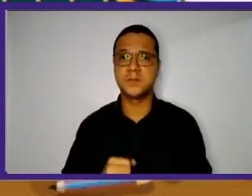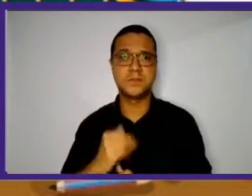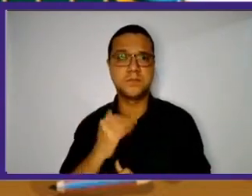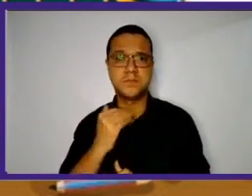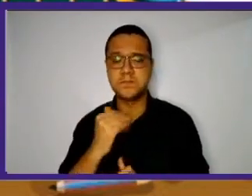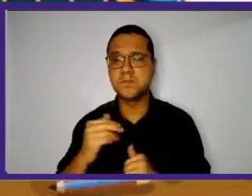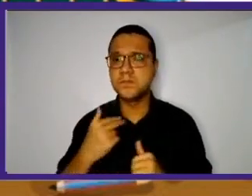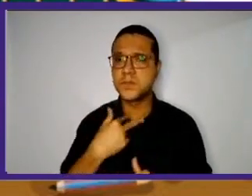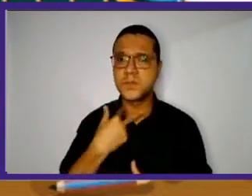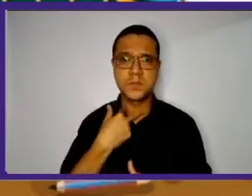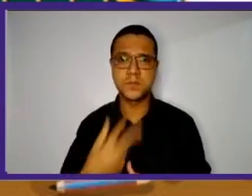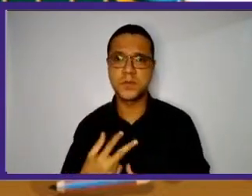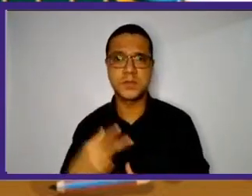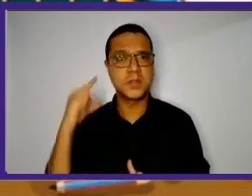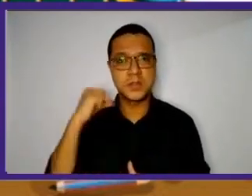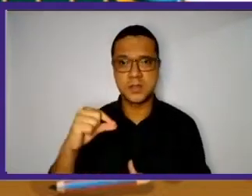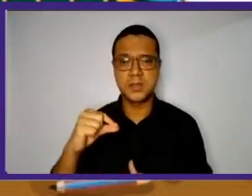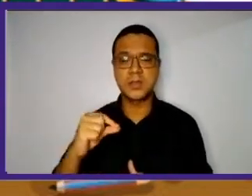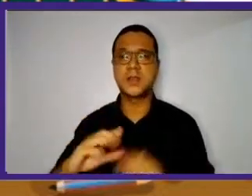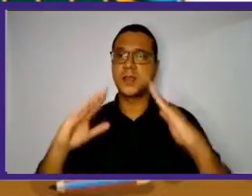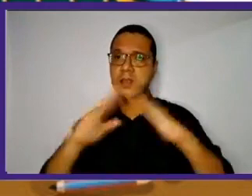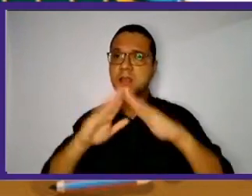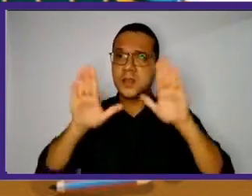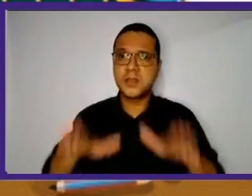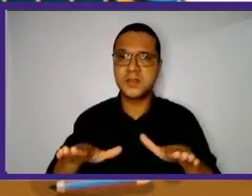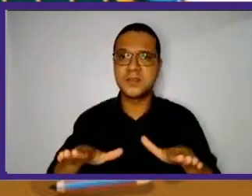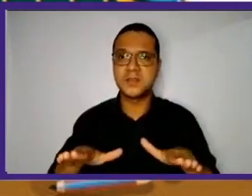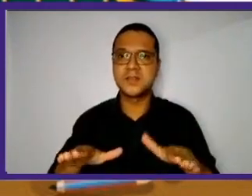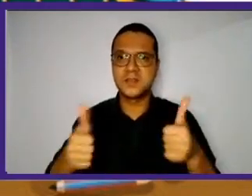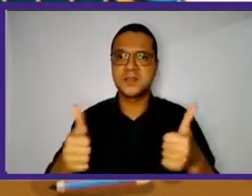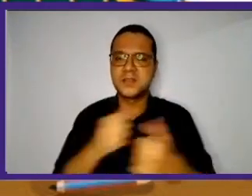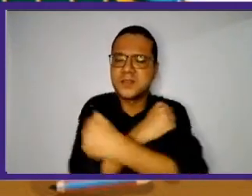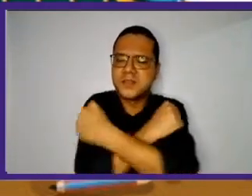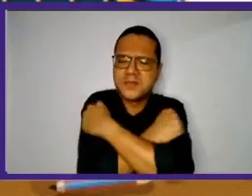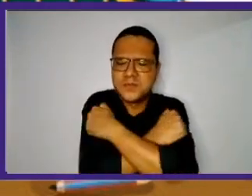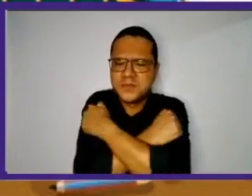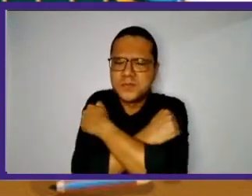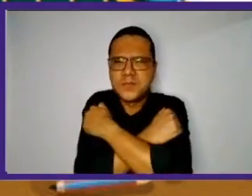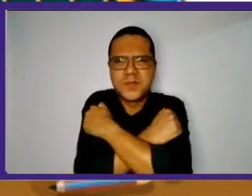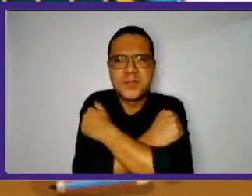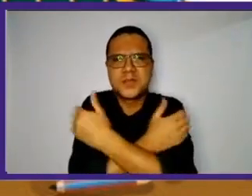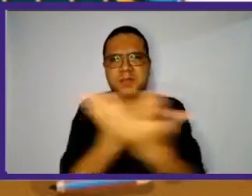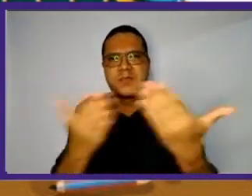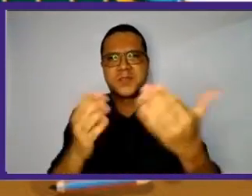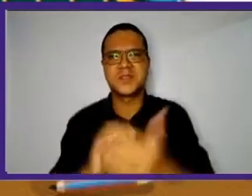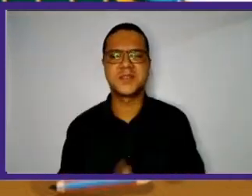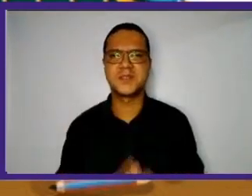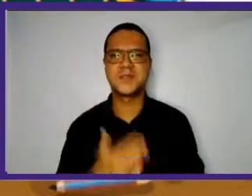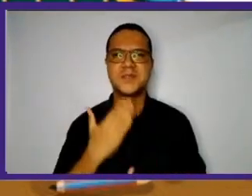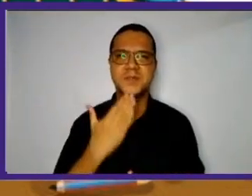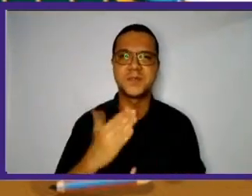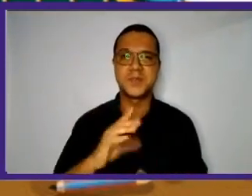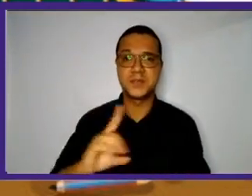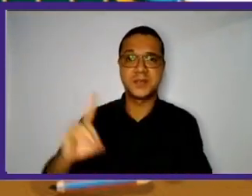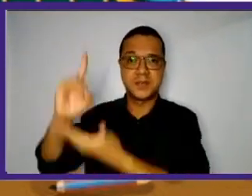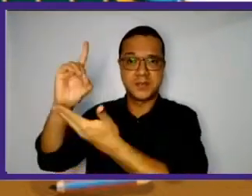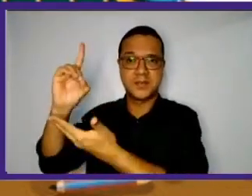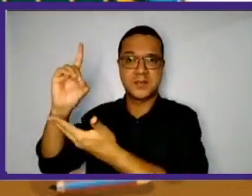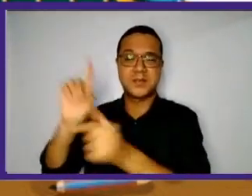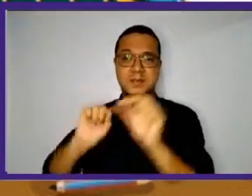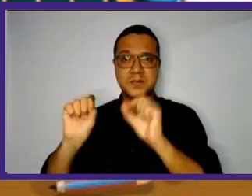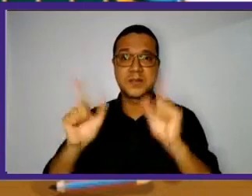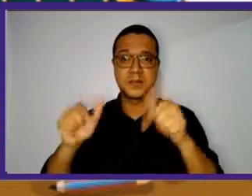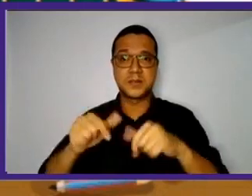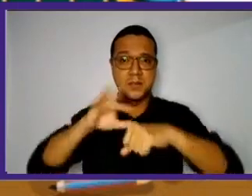sair, fique em casa, tá certo? Um abraço bem forte para vocês e vamos pedir a Papai do